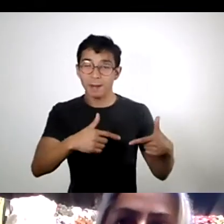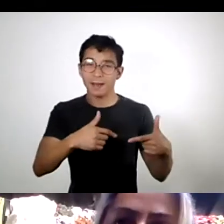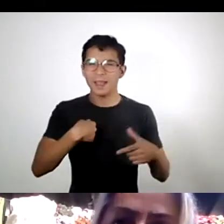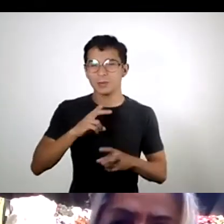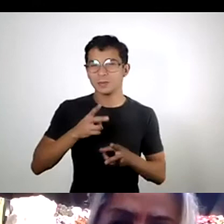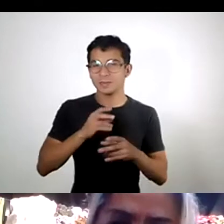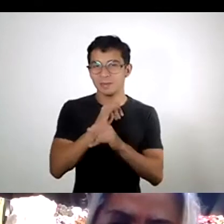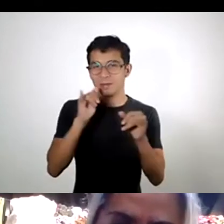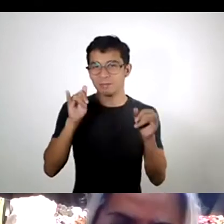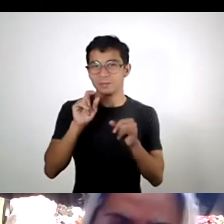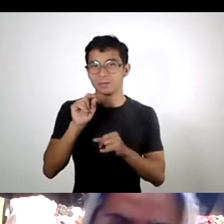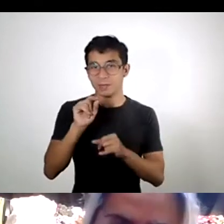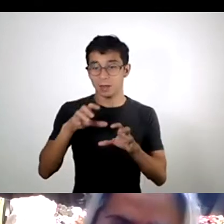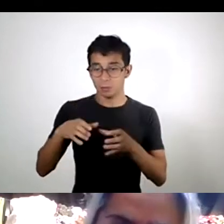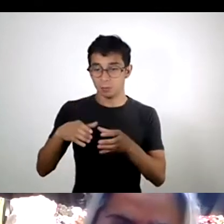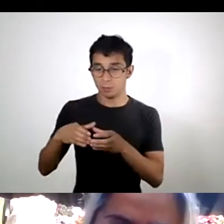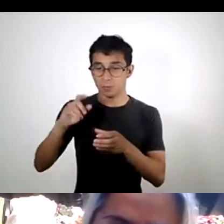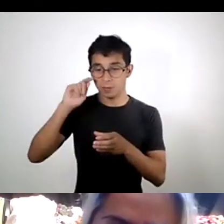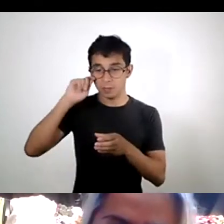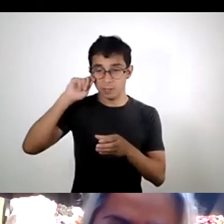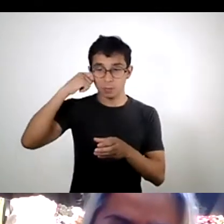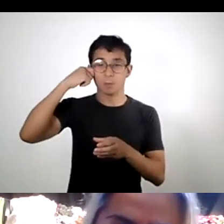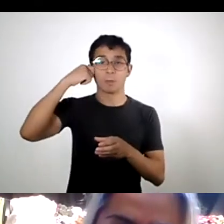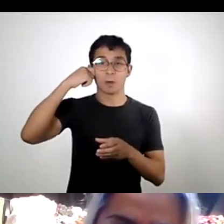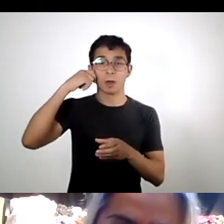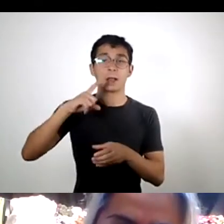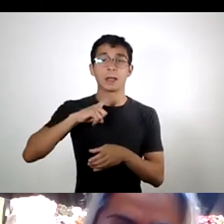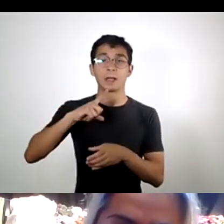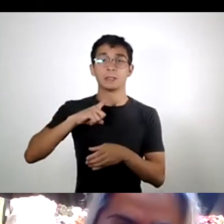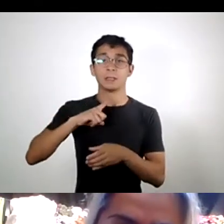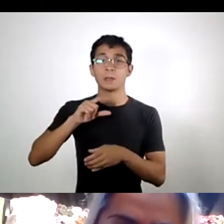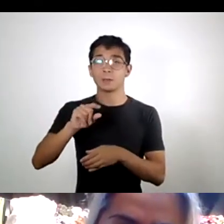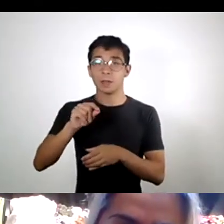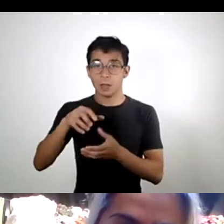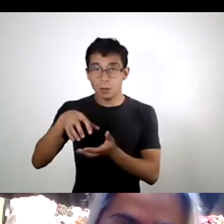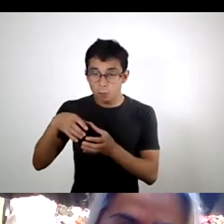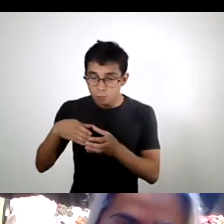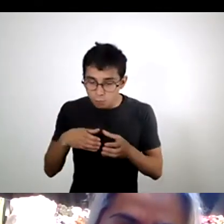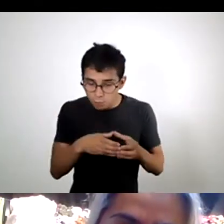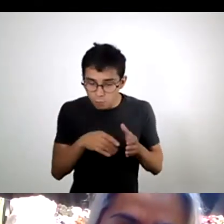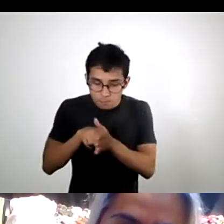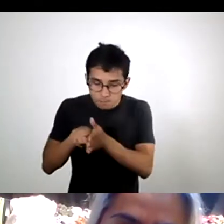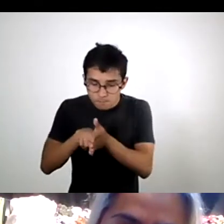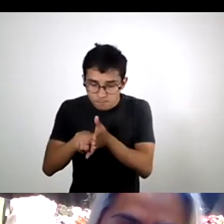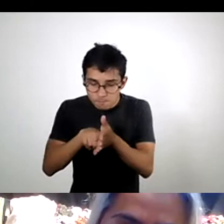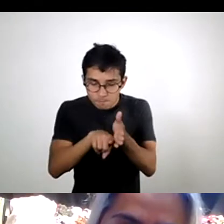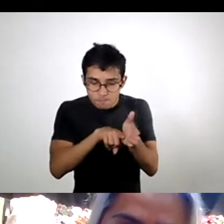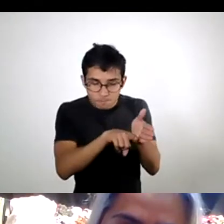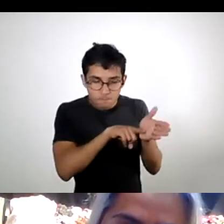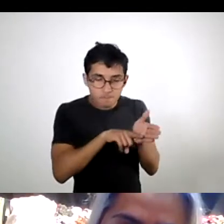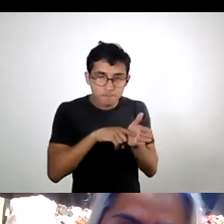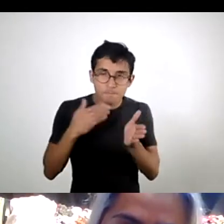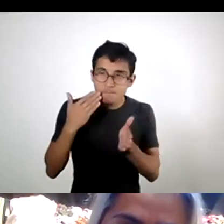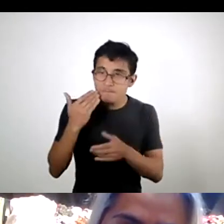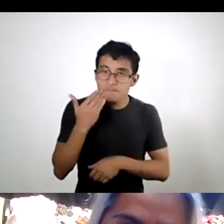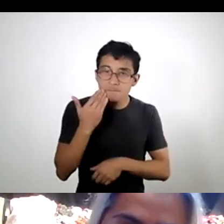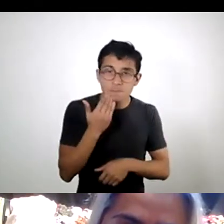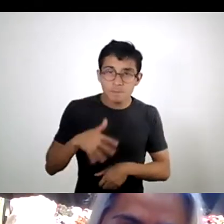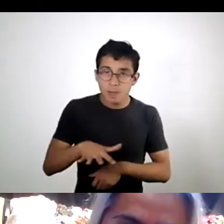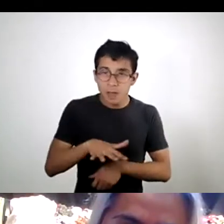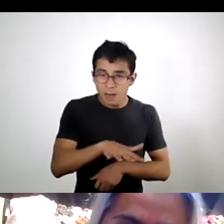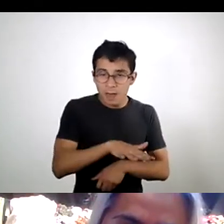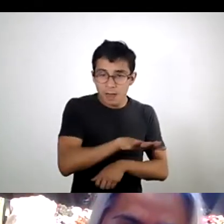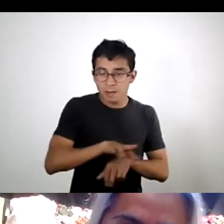quilombolas, elas têm os laboratórios, né, de todos os campos e áreas de